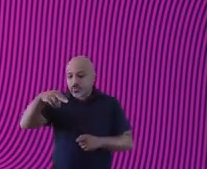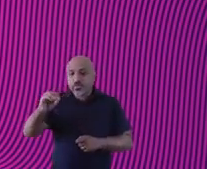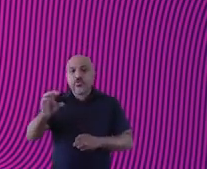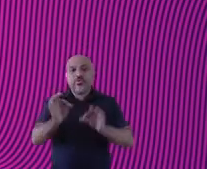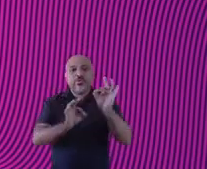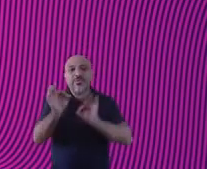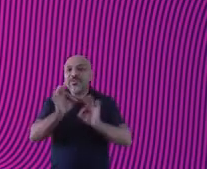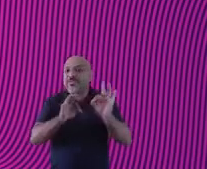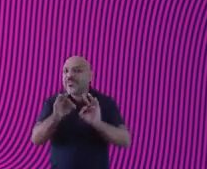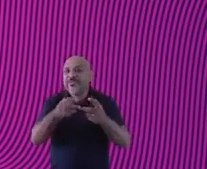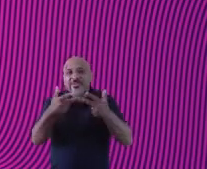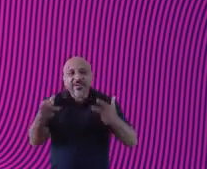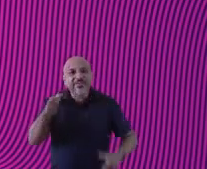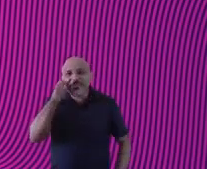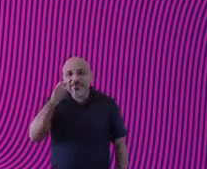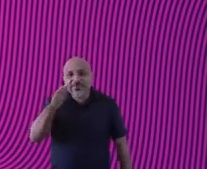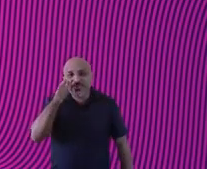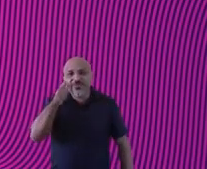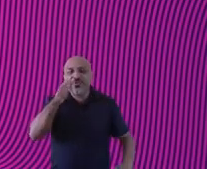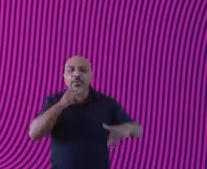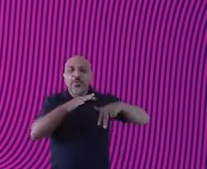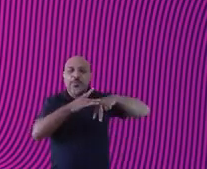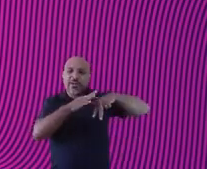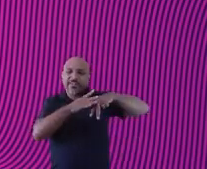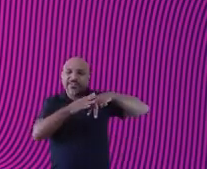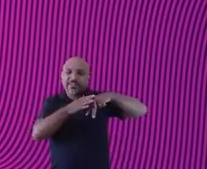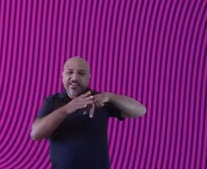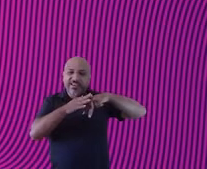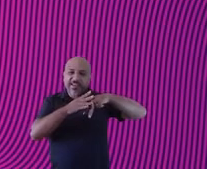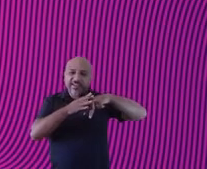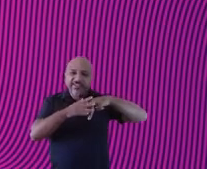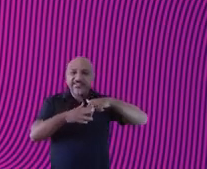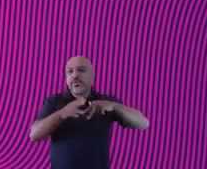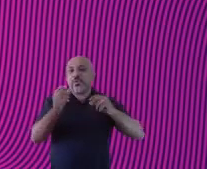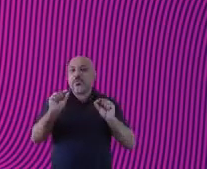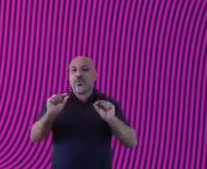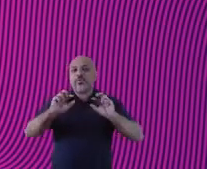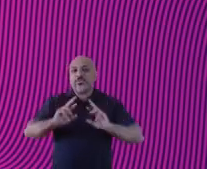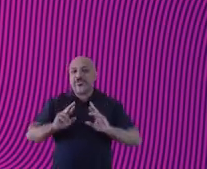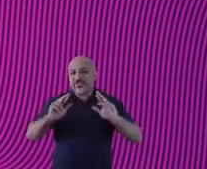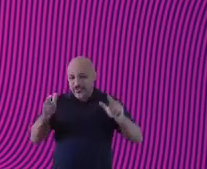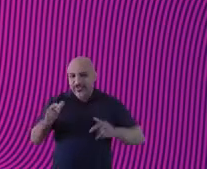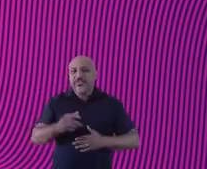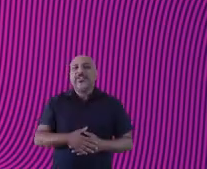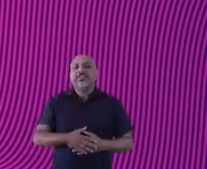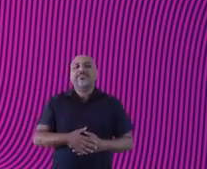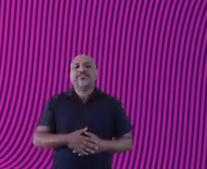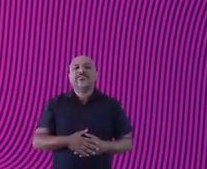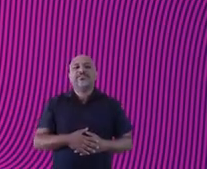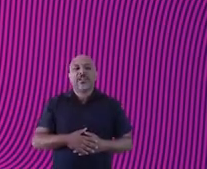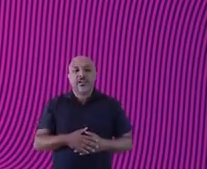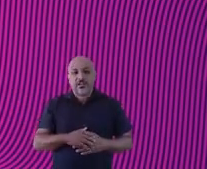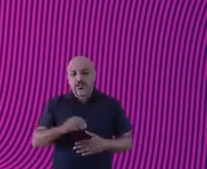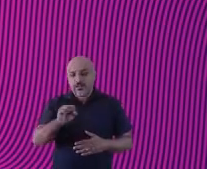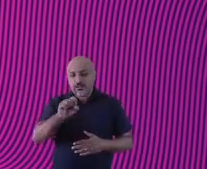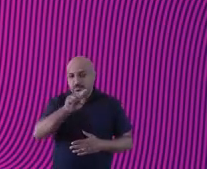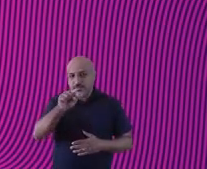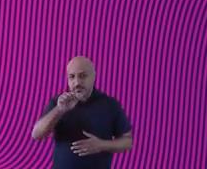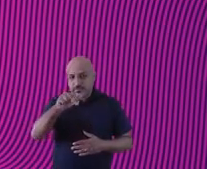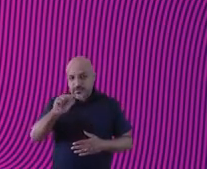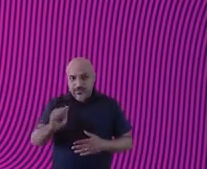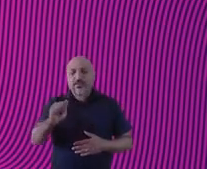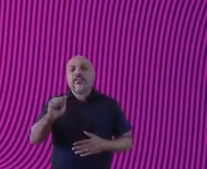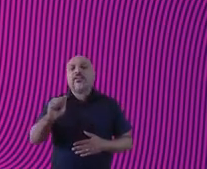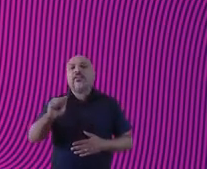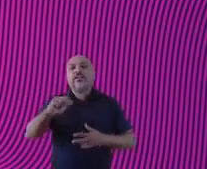bastante interessante de um paciente um pouco diferente da Suzana, que é um paciente que foi transplantado